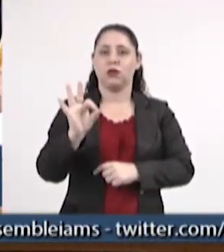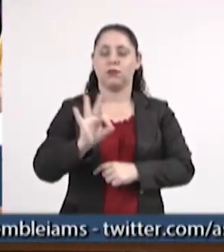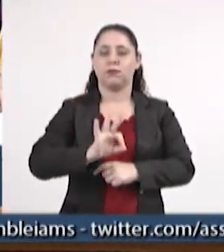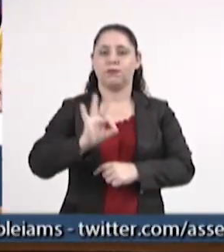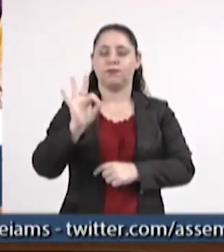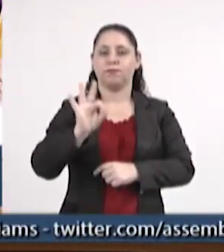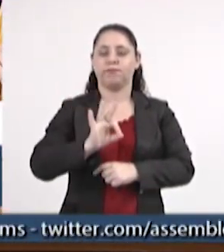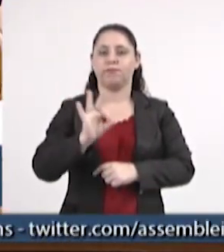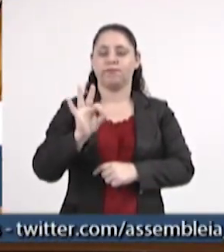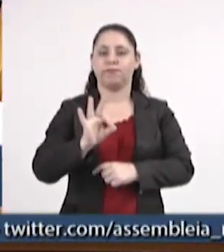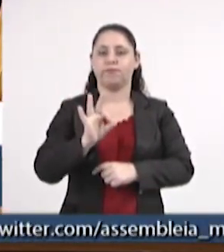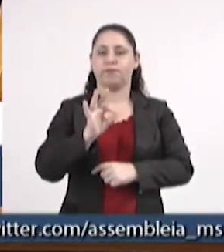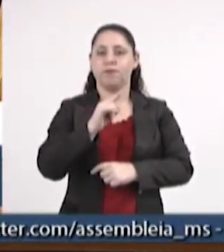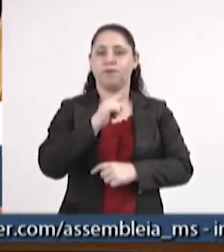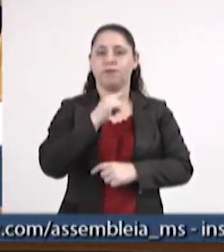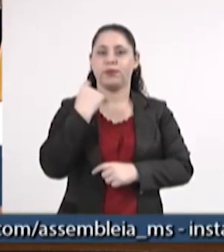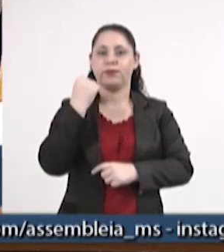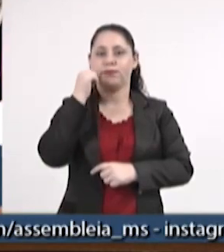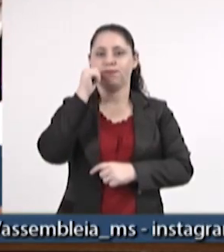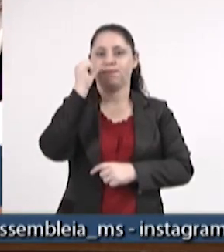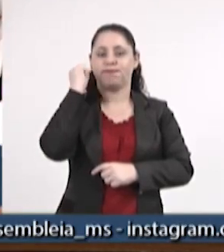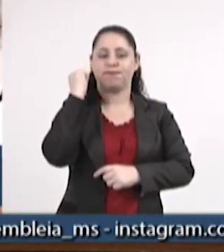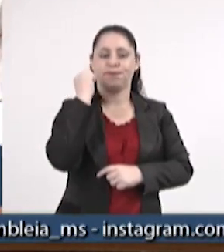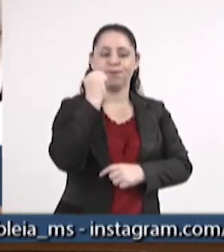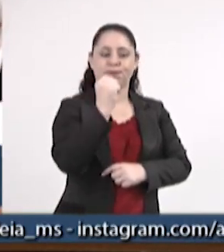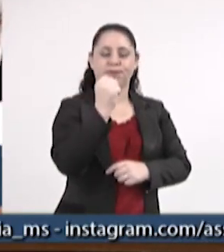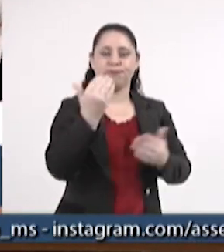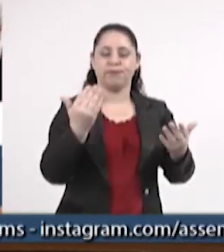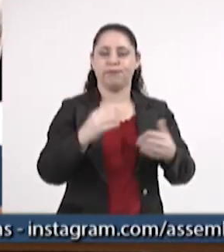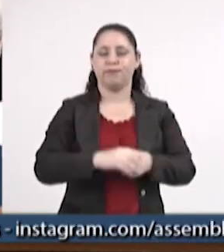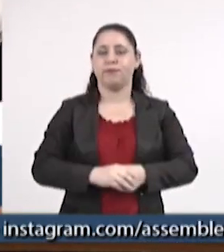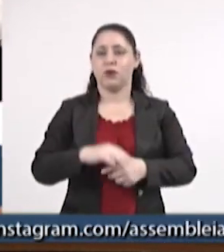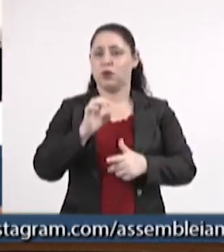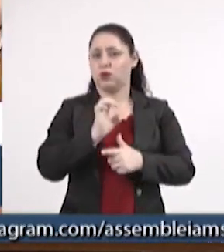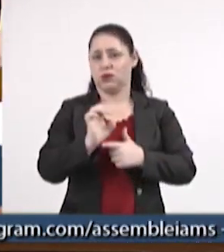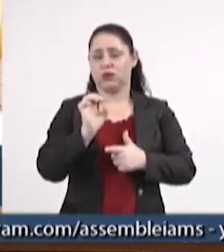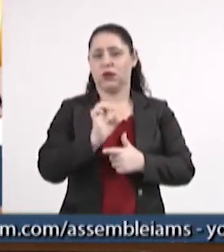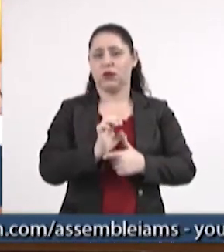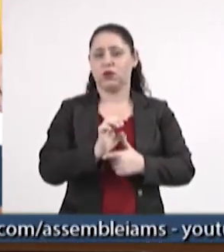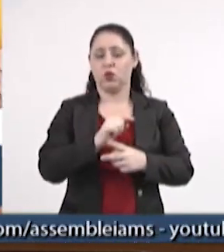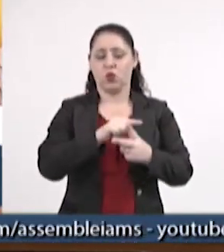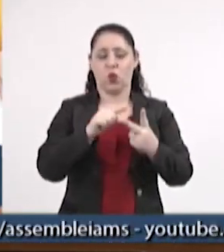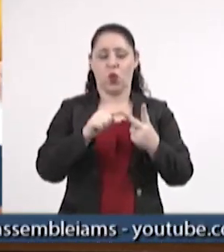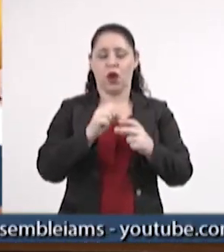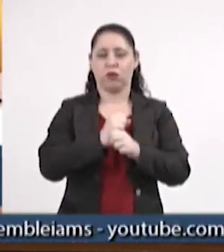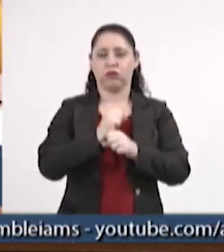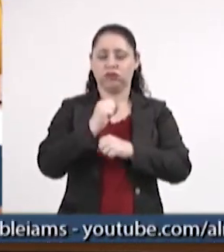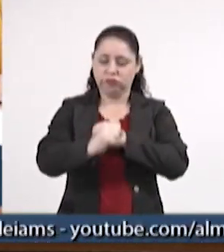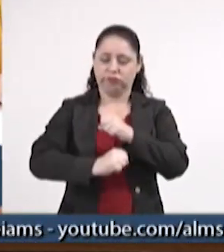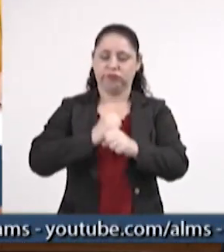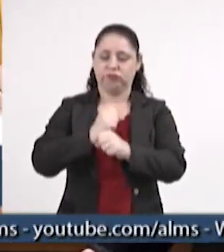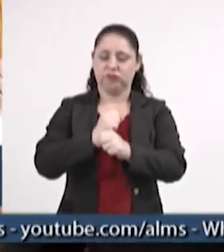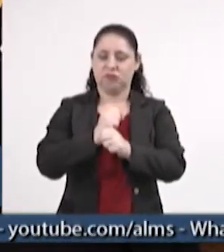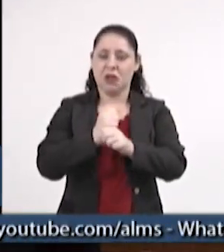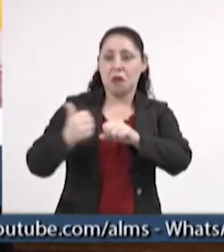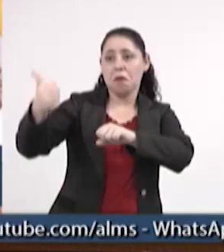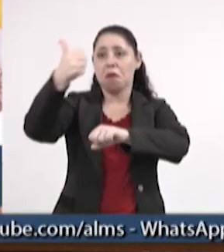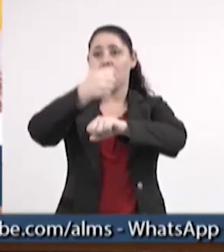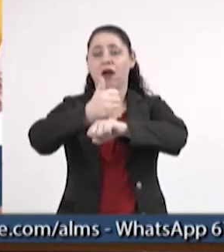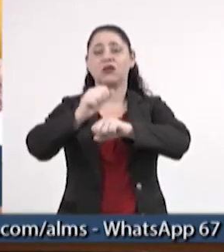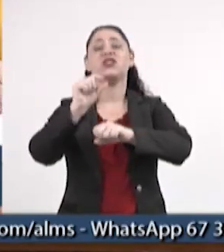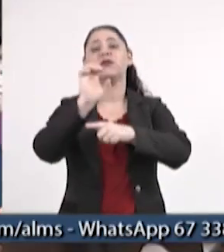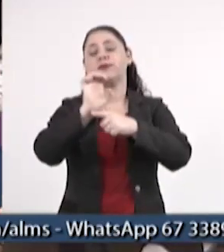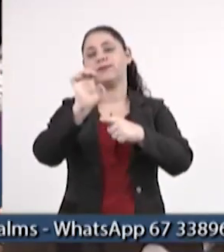40% dos casos de feminicídio. O nosso estado, por 2 anos seguintes, está no topo